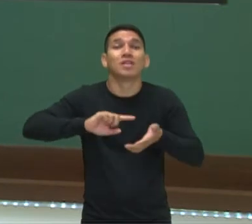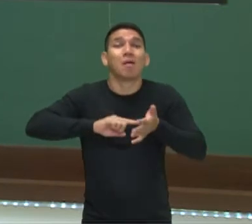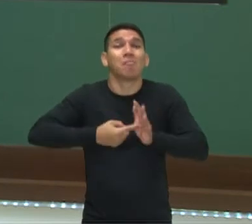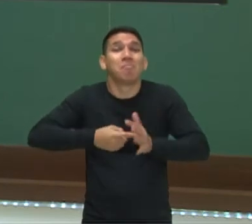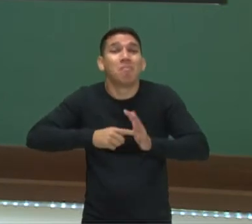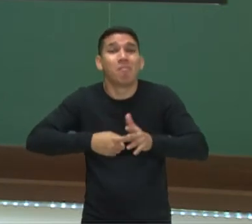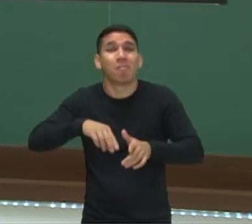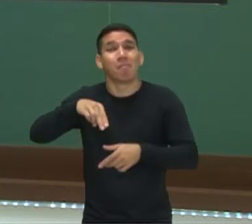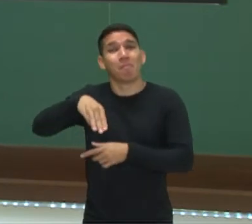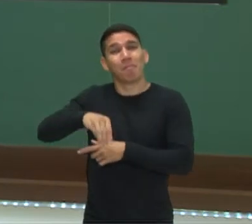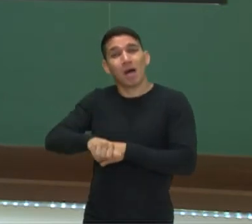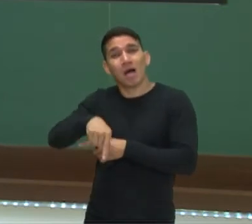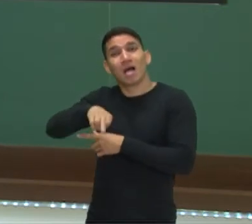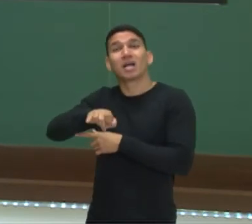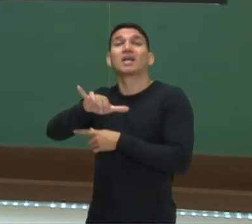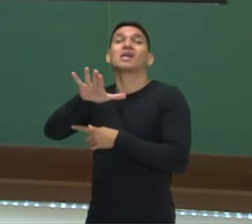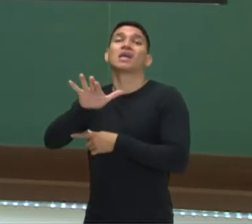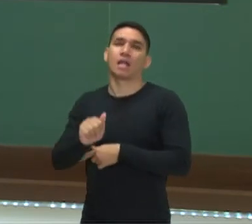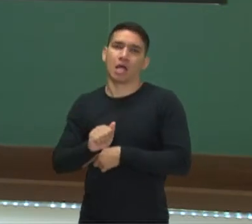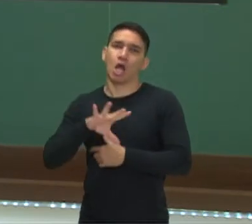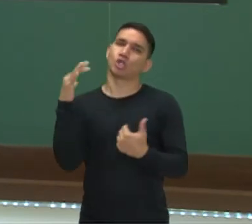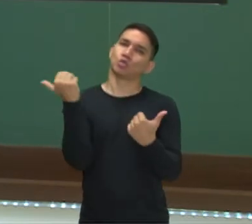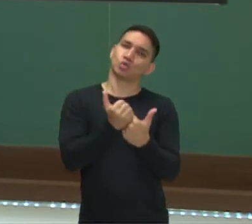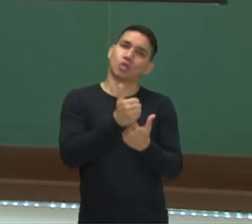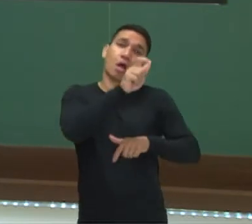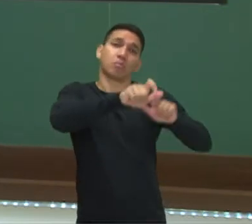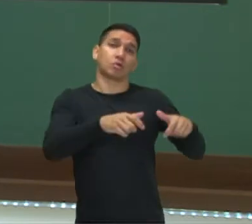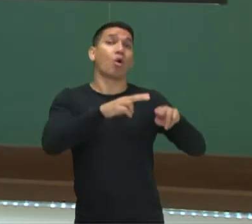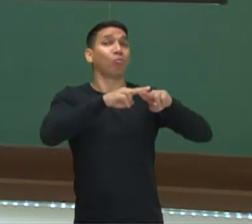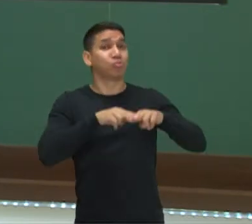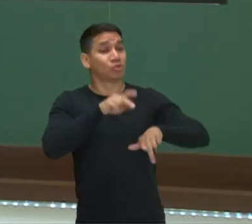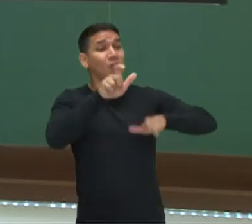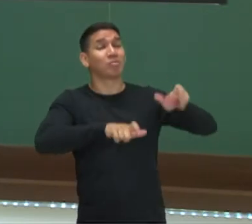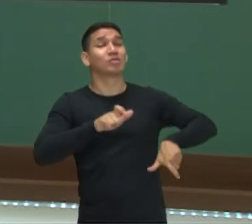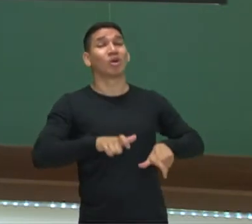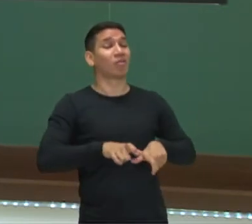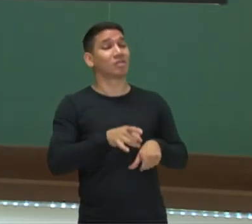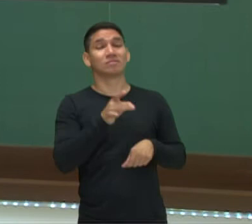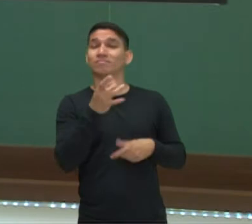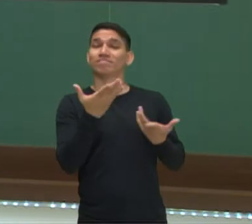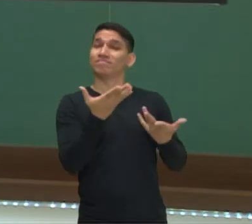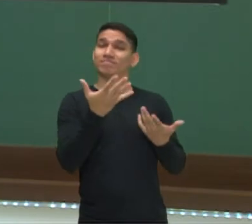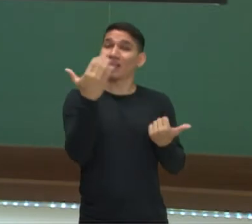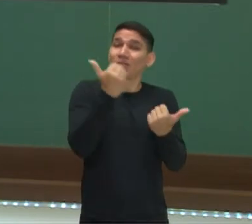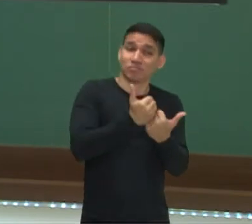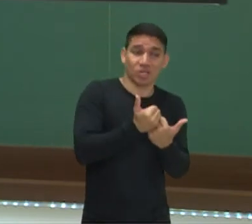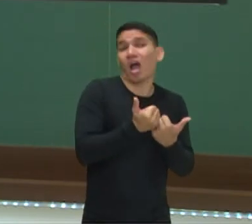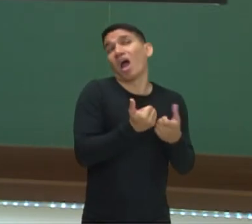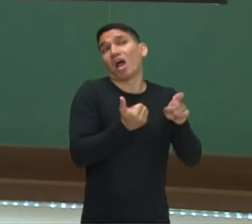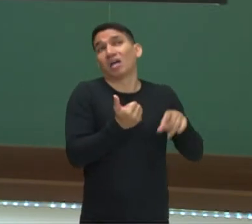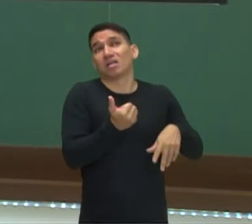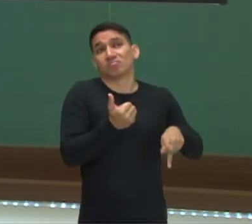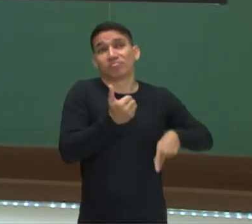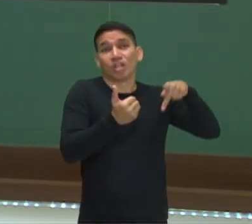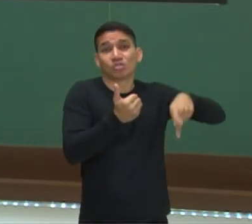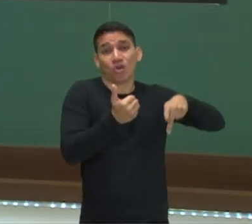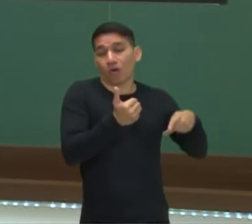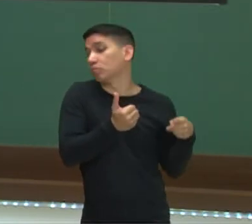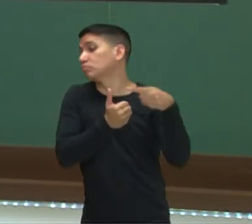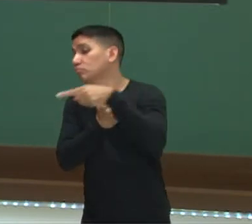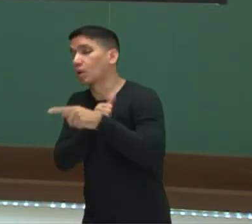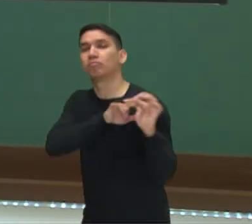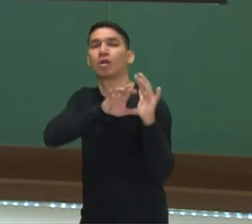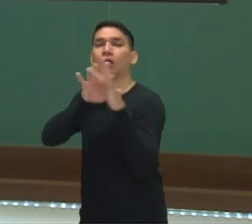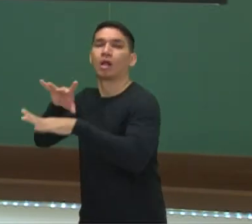ao invés da mão de obra humana. Por isso que acontece o êxodo rural, a saída do campo para a cidade. mas a cidade